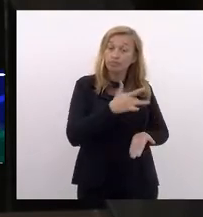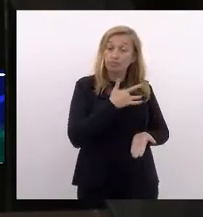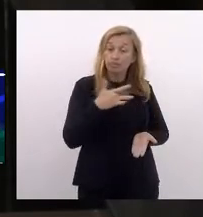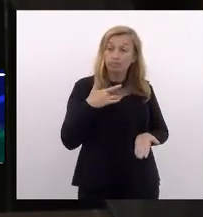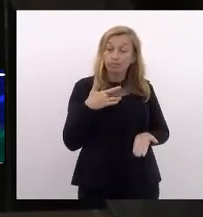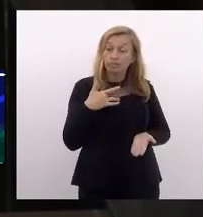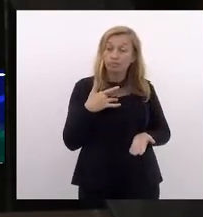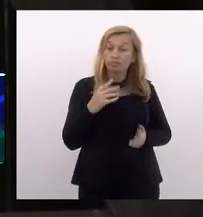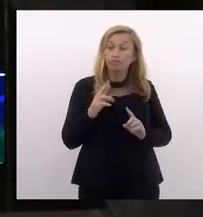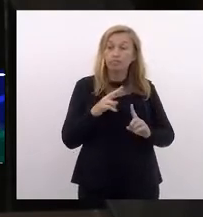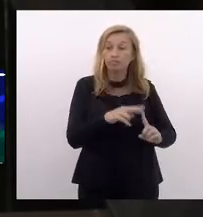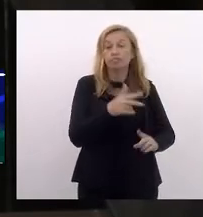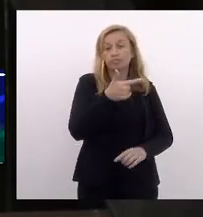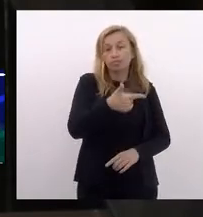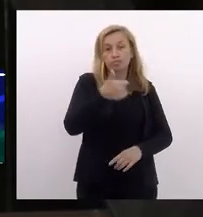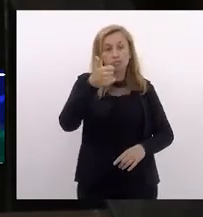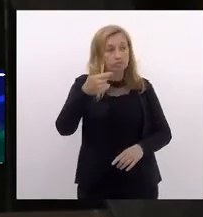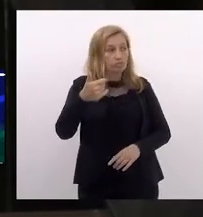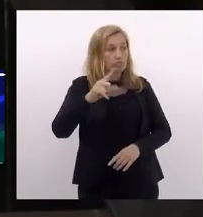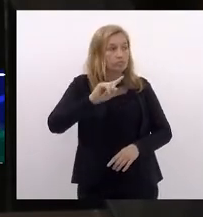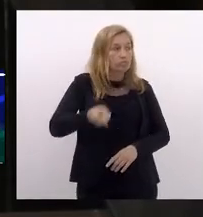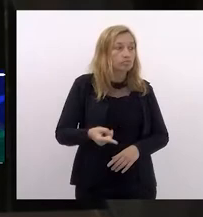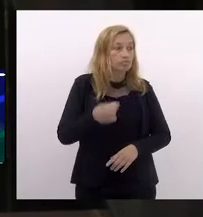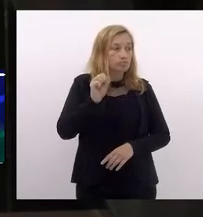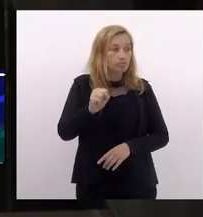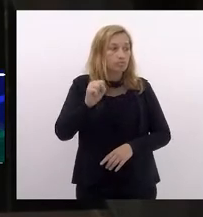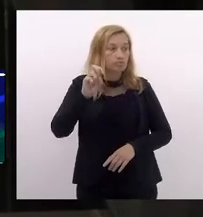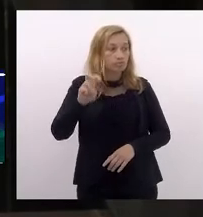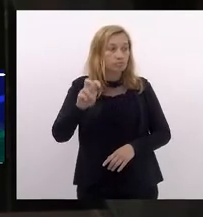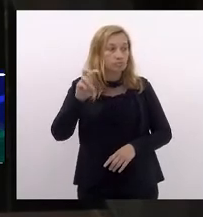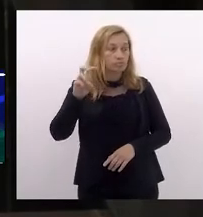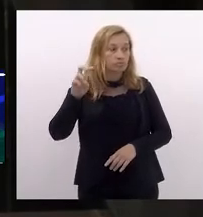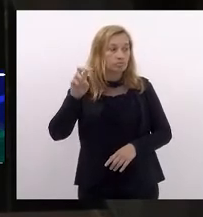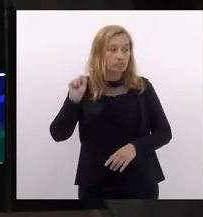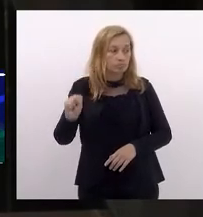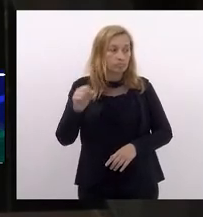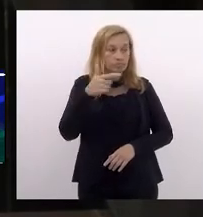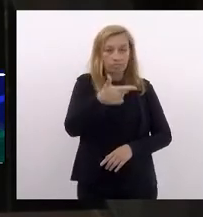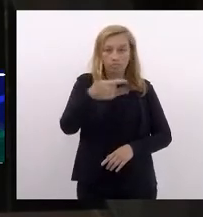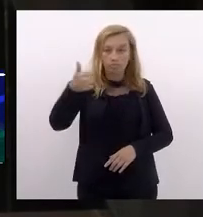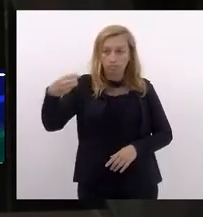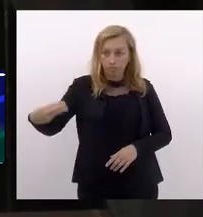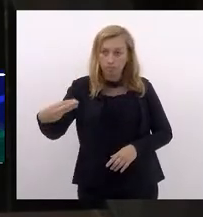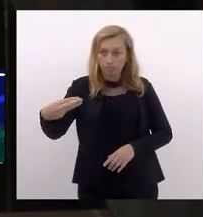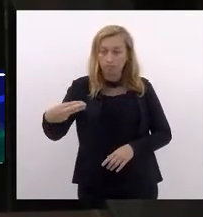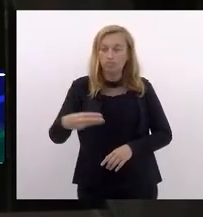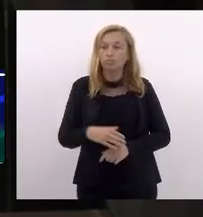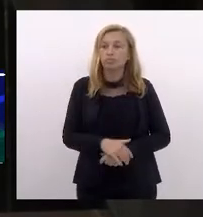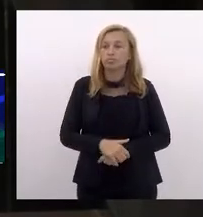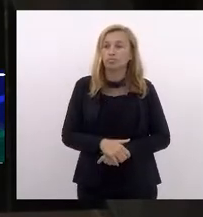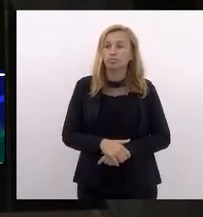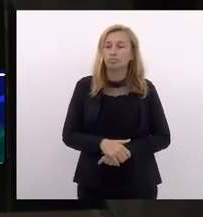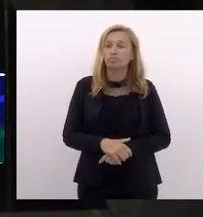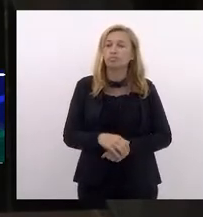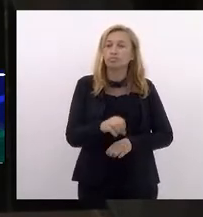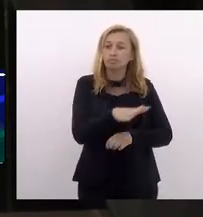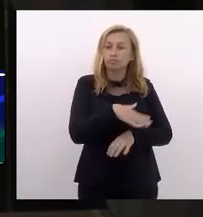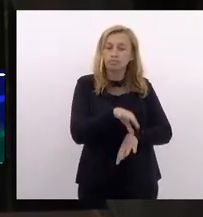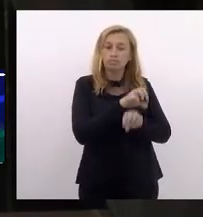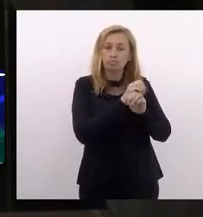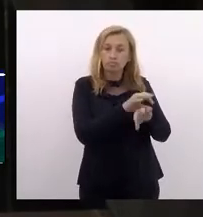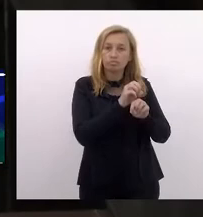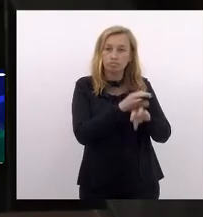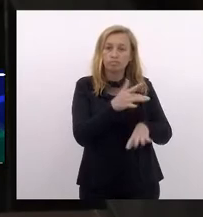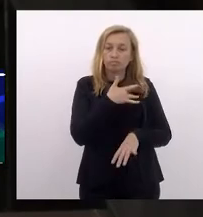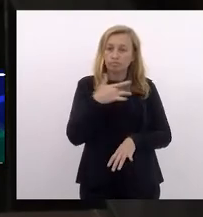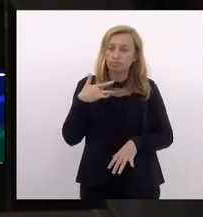referentes a lei 12858/2013 que a lei que estabelece a destinação para a educação e